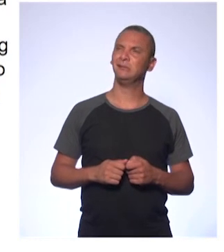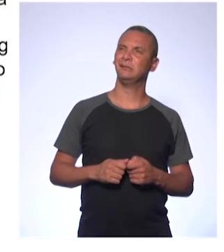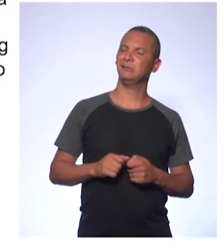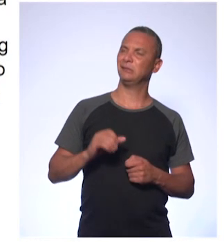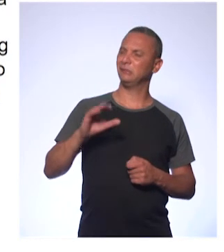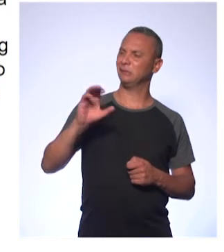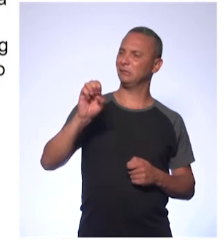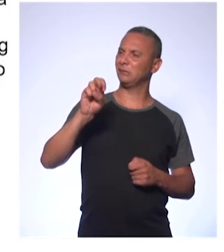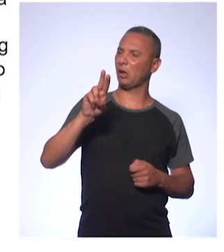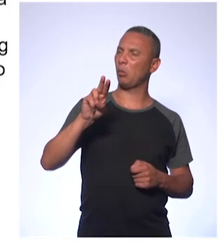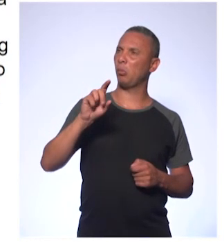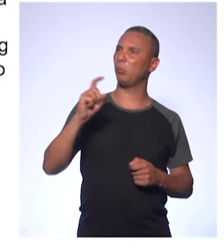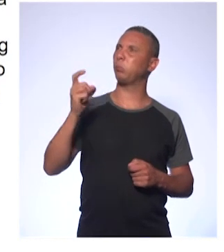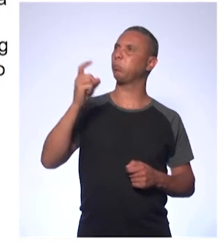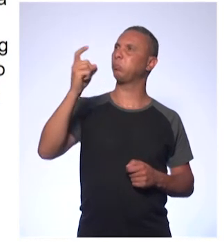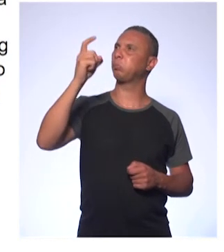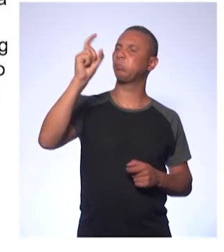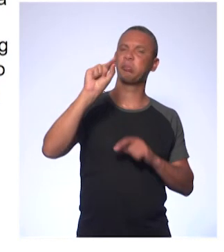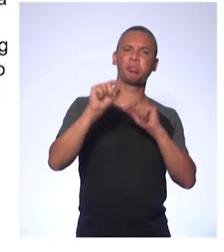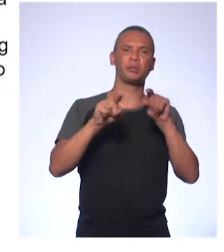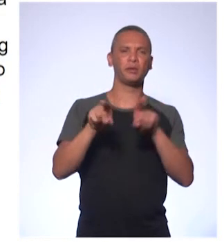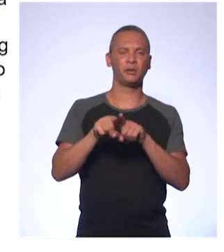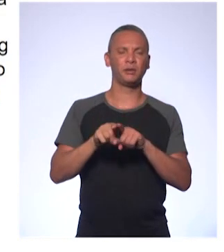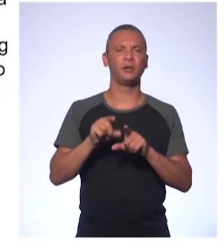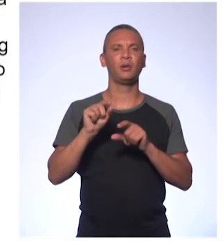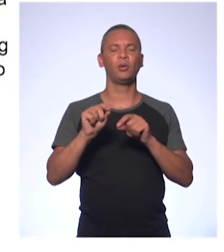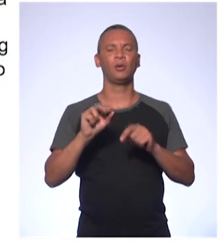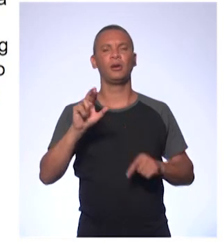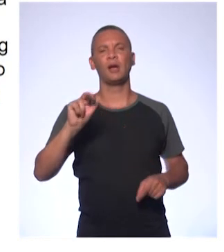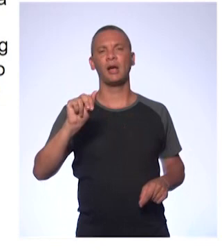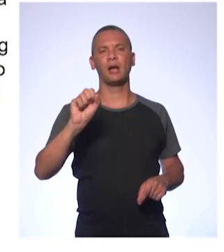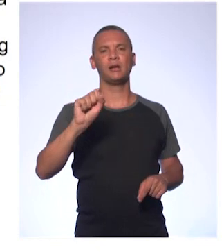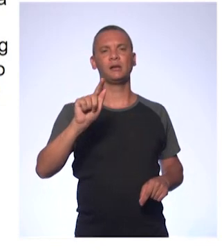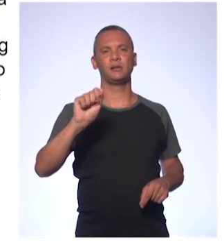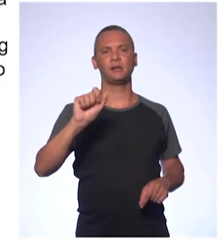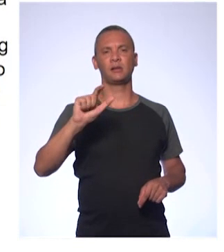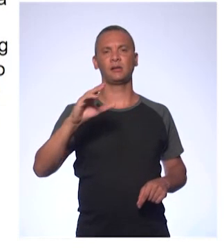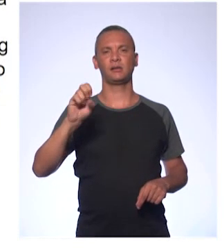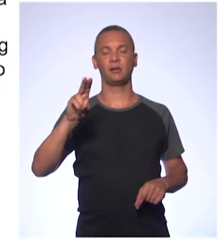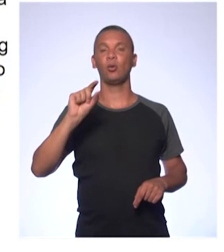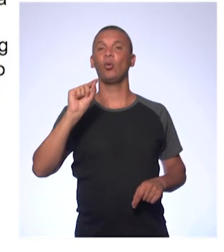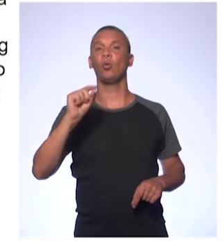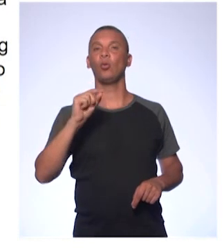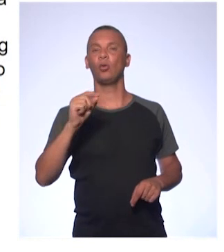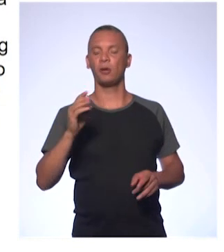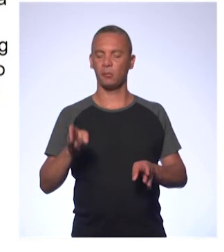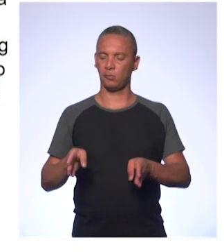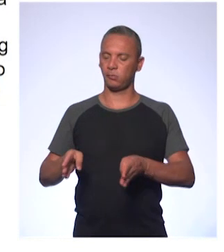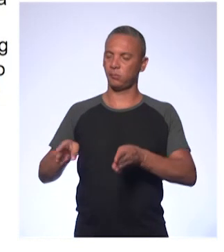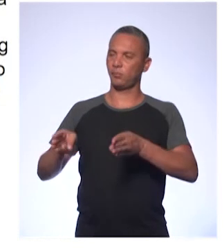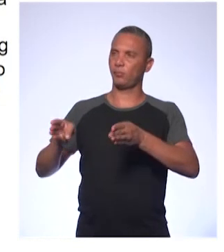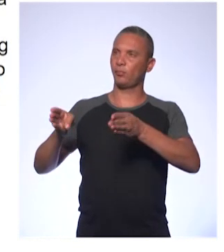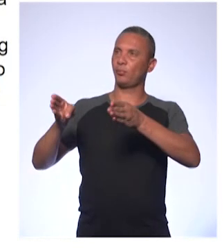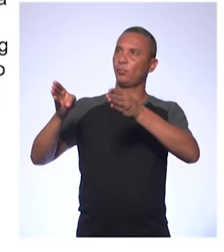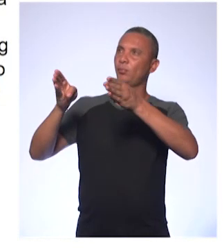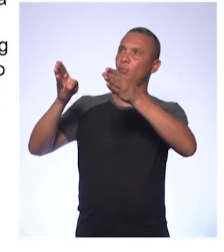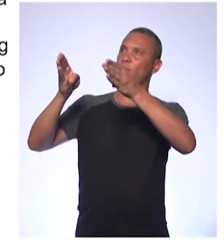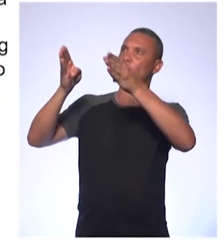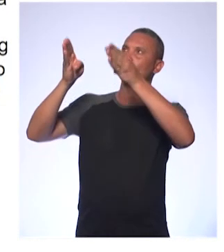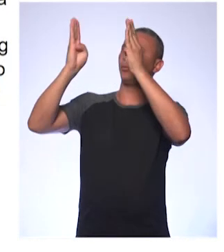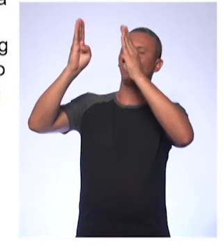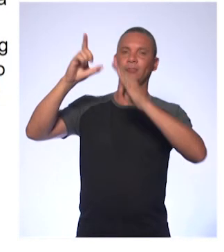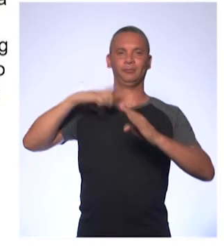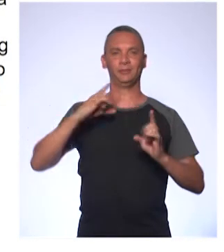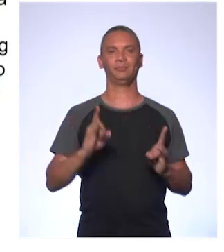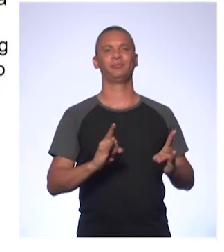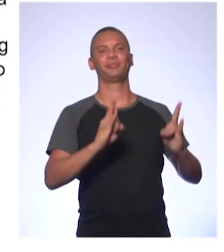palavra que a gente tem mais ou menos com esse sentido aqui? Rasga-céus, arranha-céus. Não é isso? Então, são